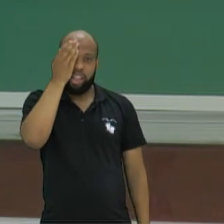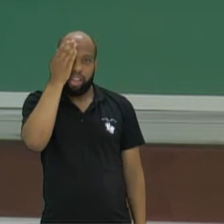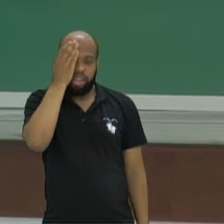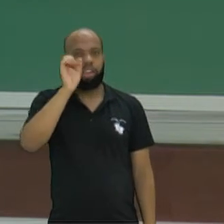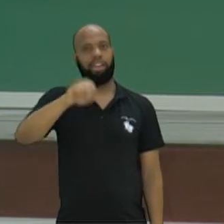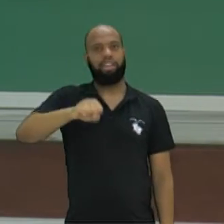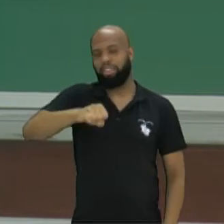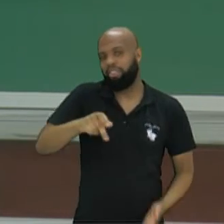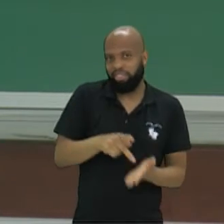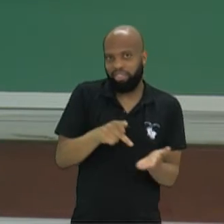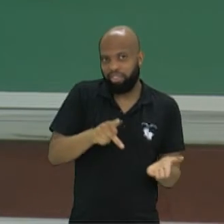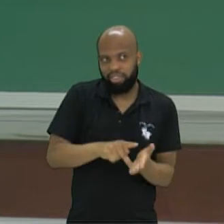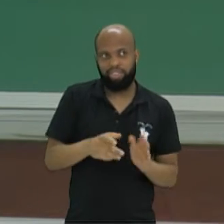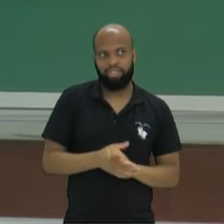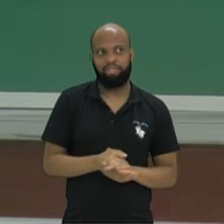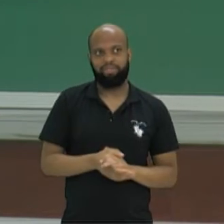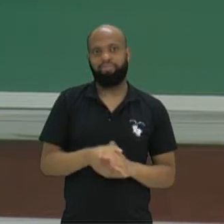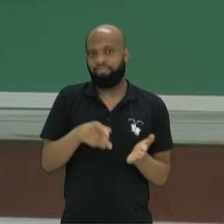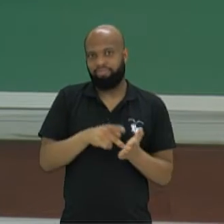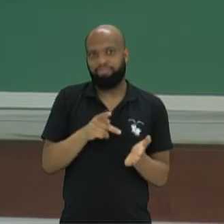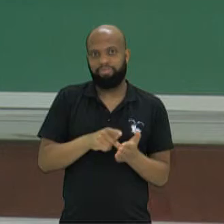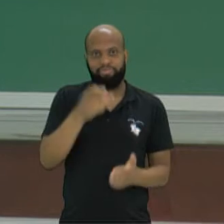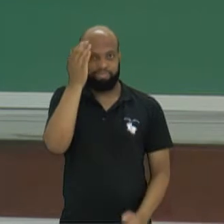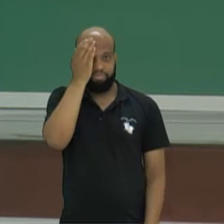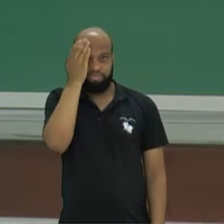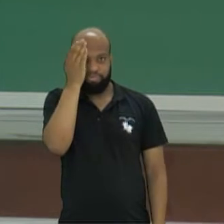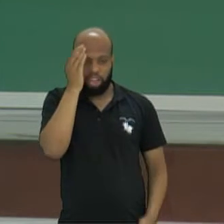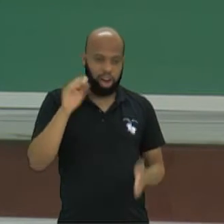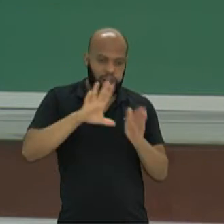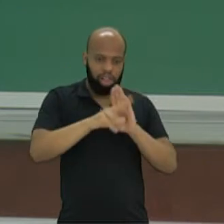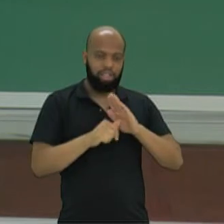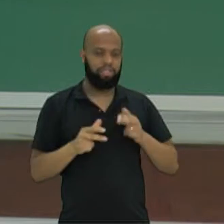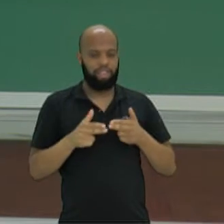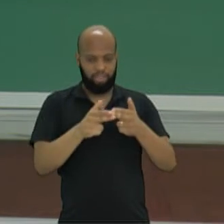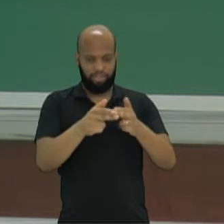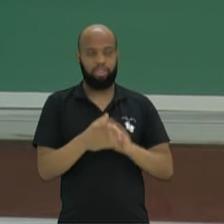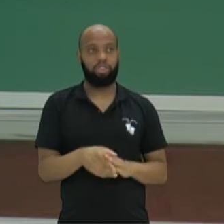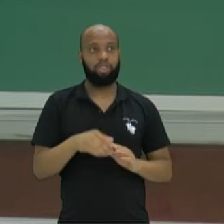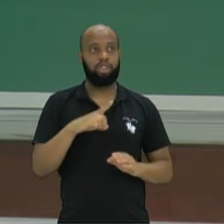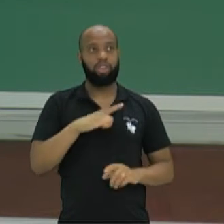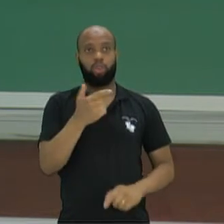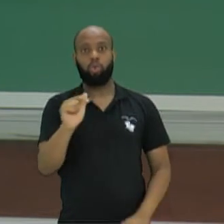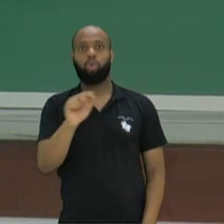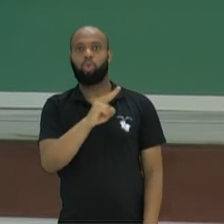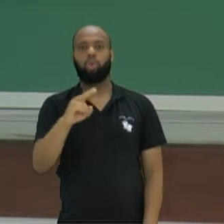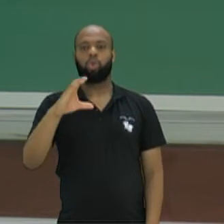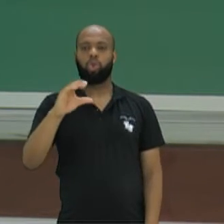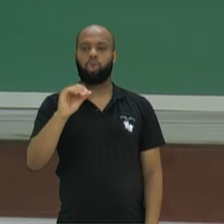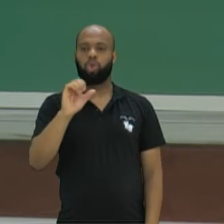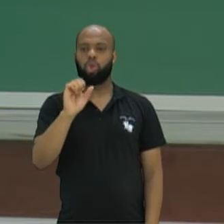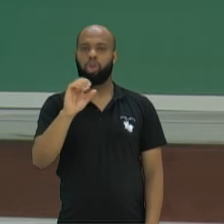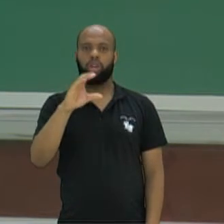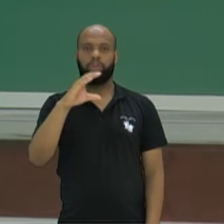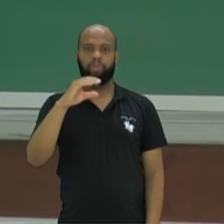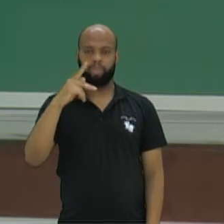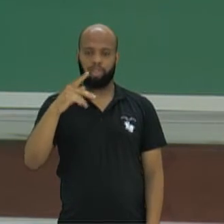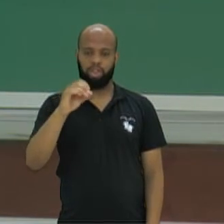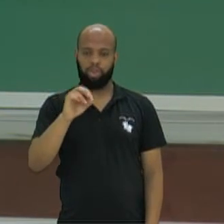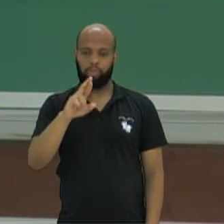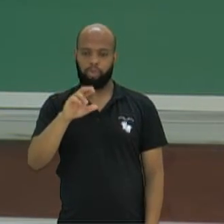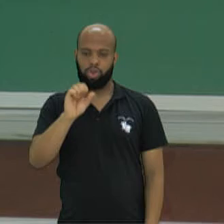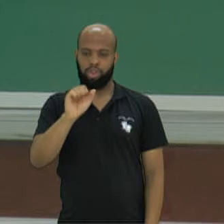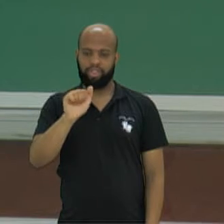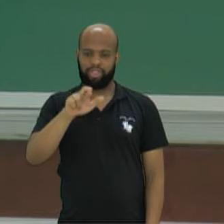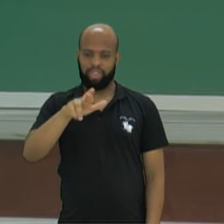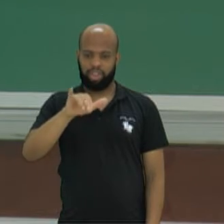outro nome eu não sei. É pirataria pura isso. Né? Pode ser corsários. Sabe a diferença? Corsários quando é